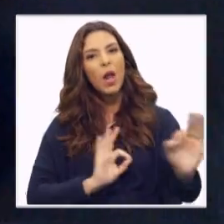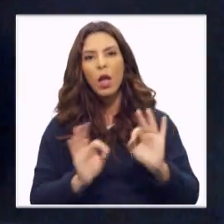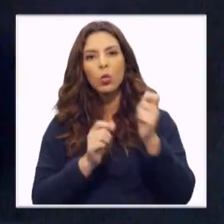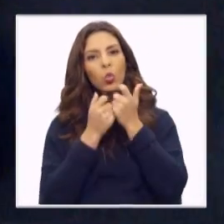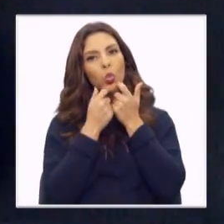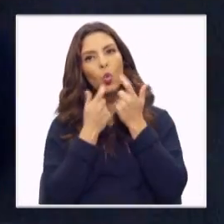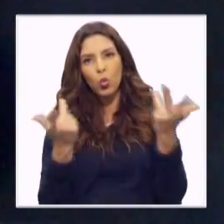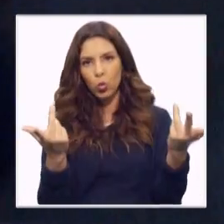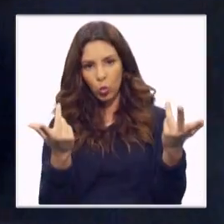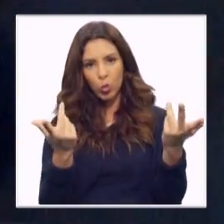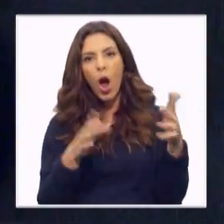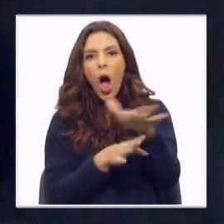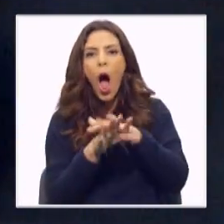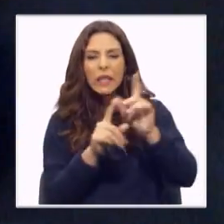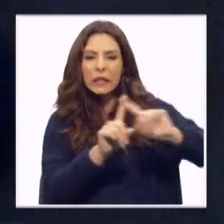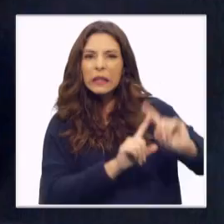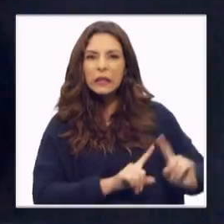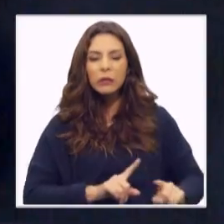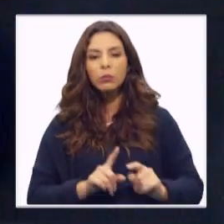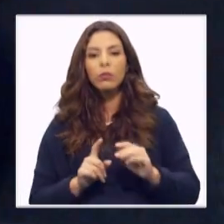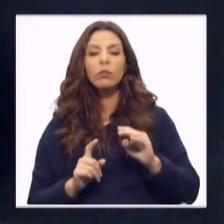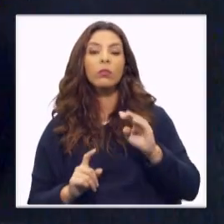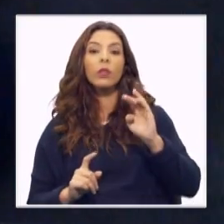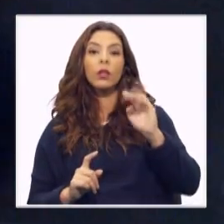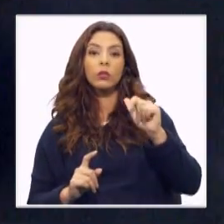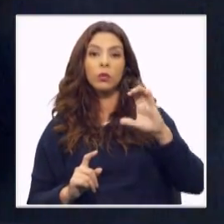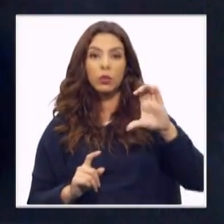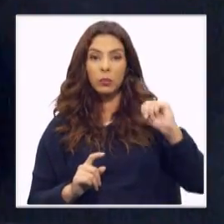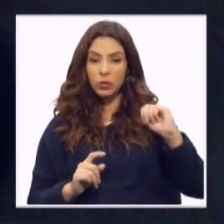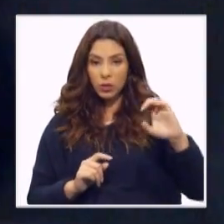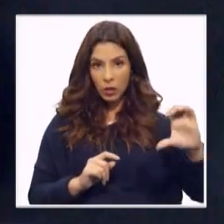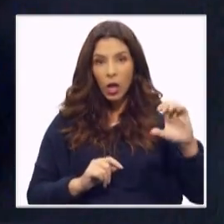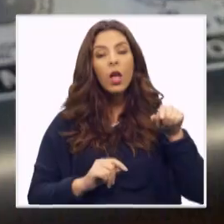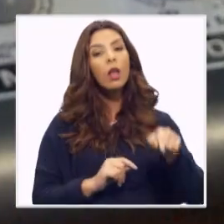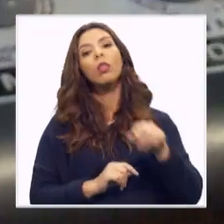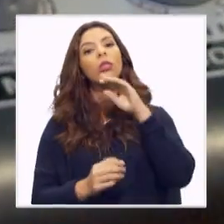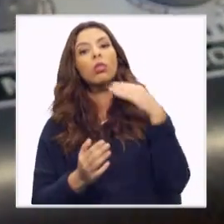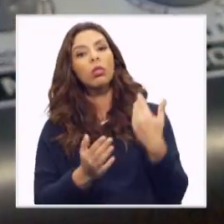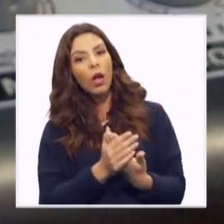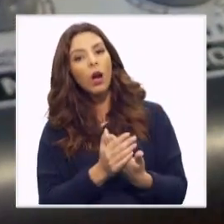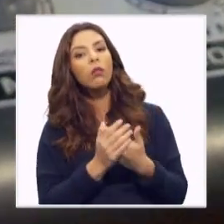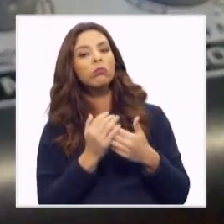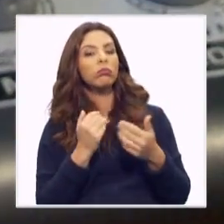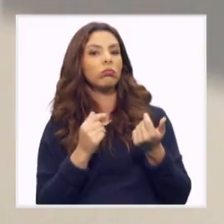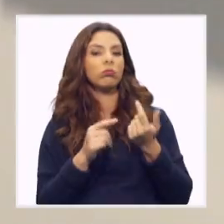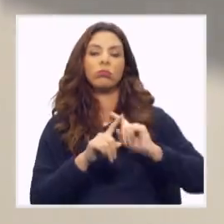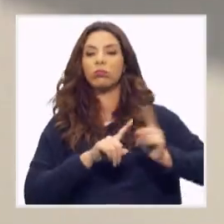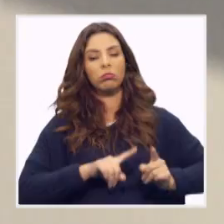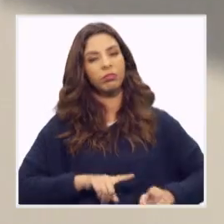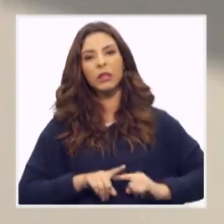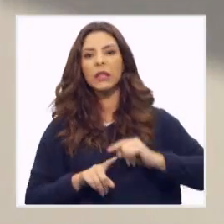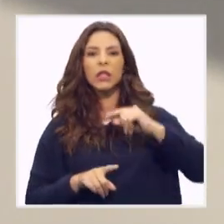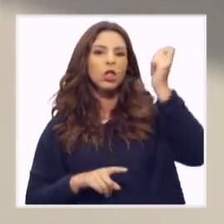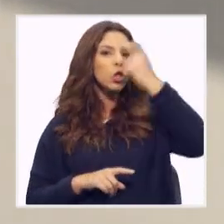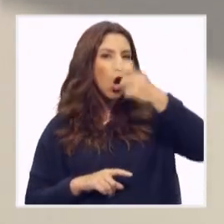para fazer tudo, de tudo um pouco. E a ESCS também me ajudou a estar preparado para fazer de tudo um pouco, desde a concepção